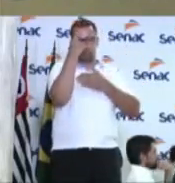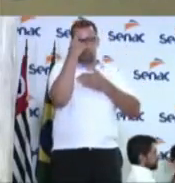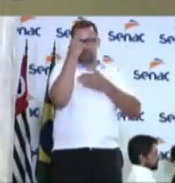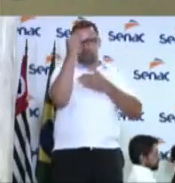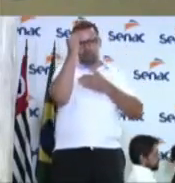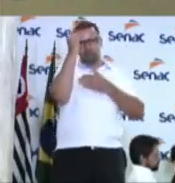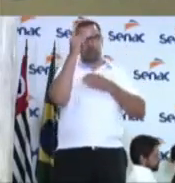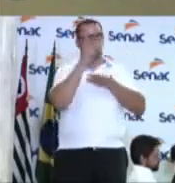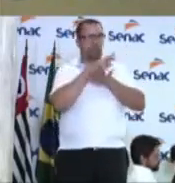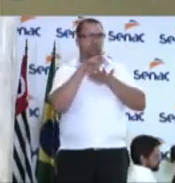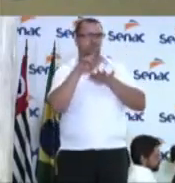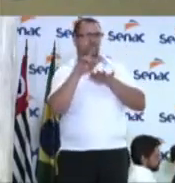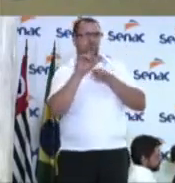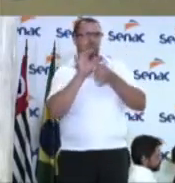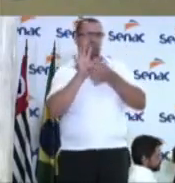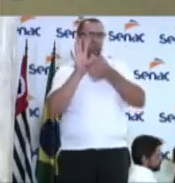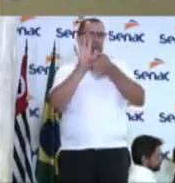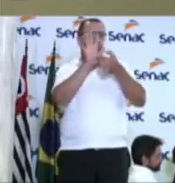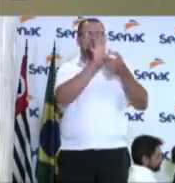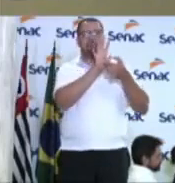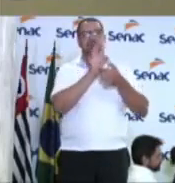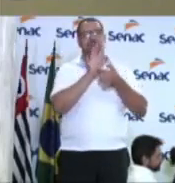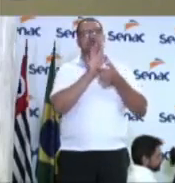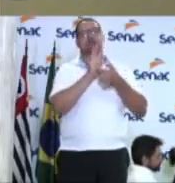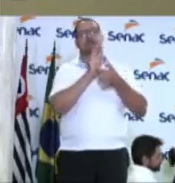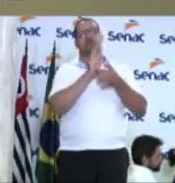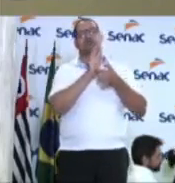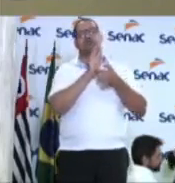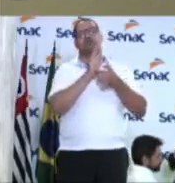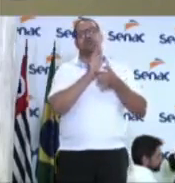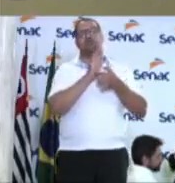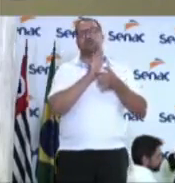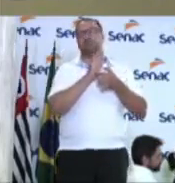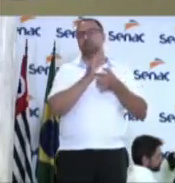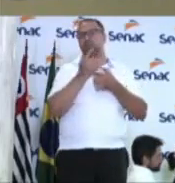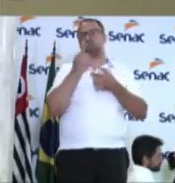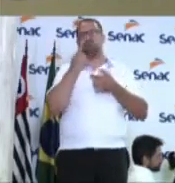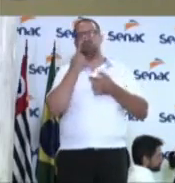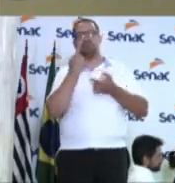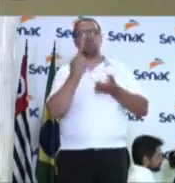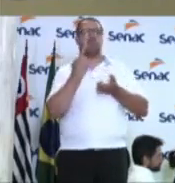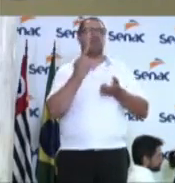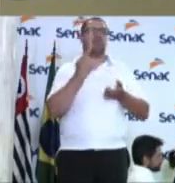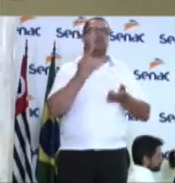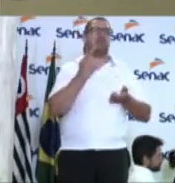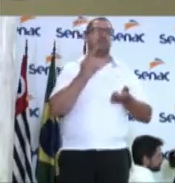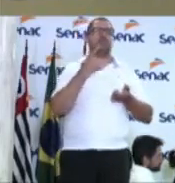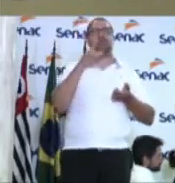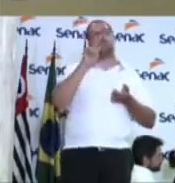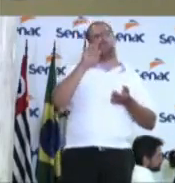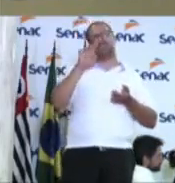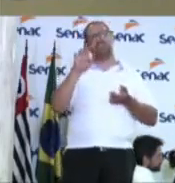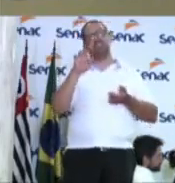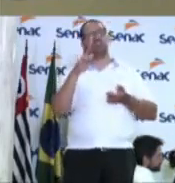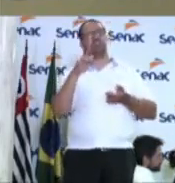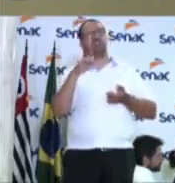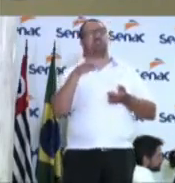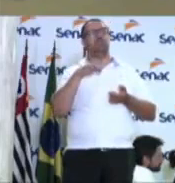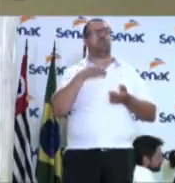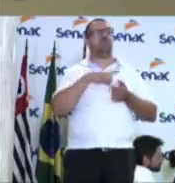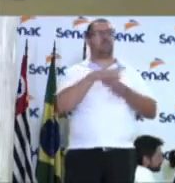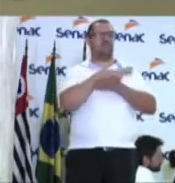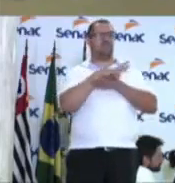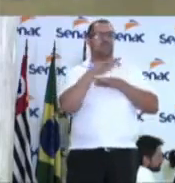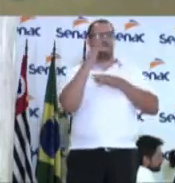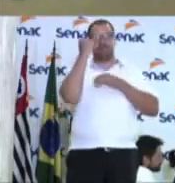de conteúdo, de entretenimento, claro, a gente vê que, por exemplo, ideias até como o GE, que eu mostrei para vocês, muitas ideias